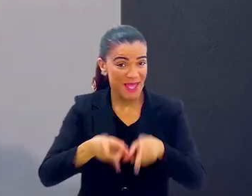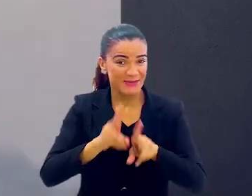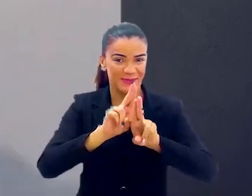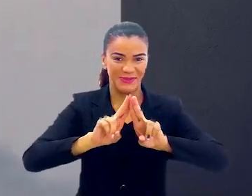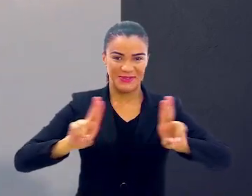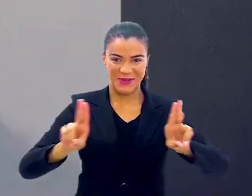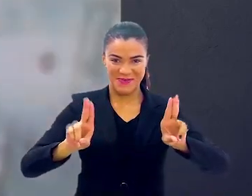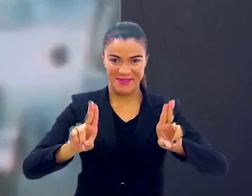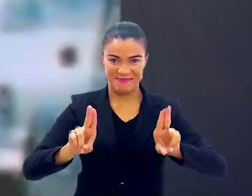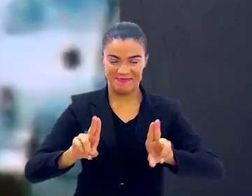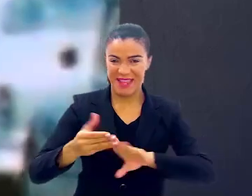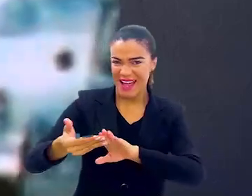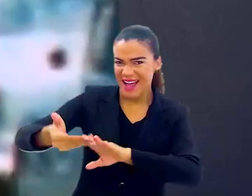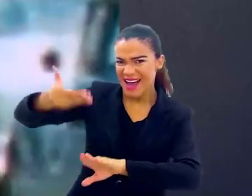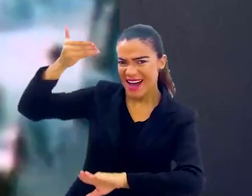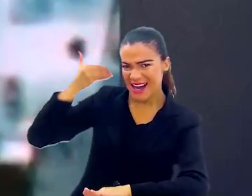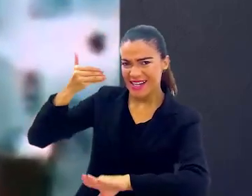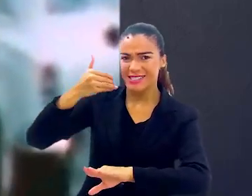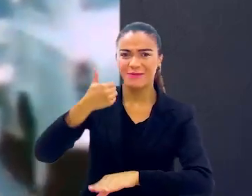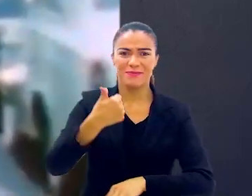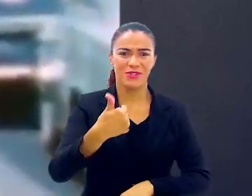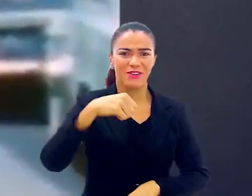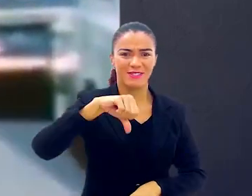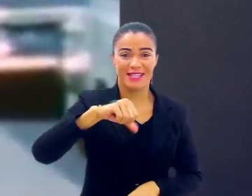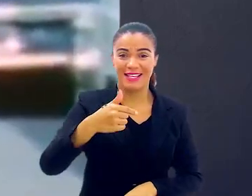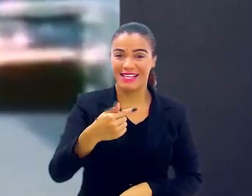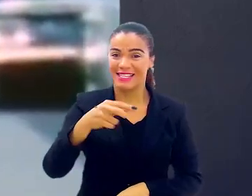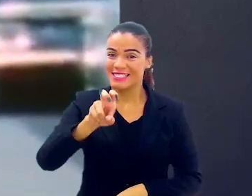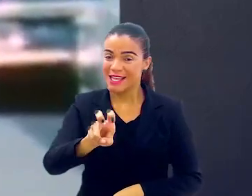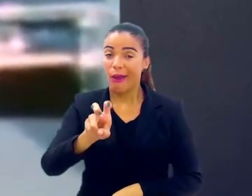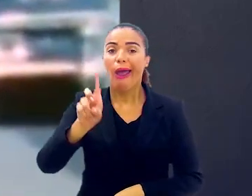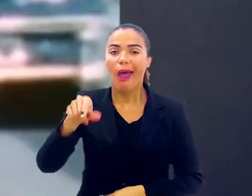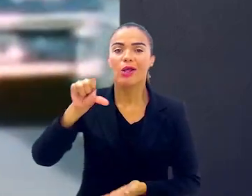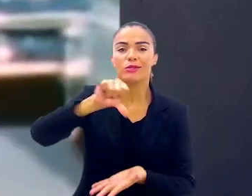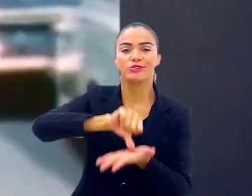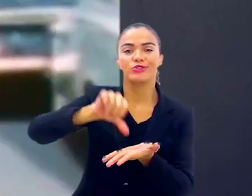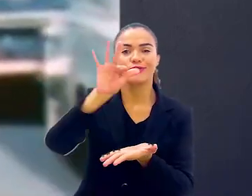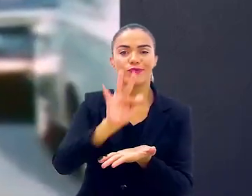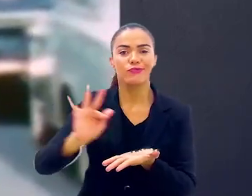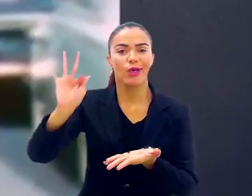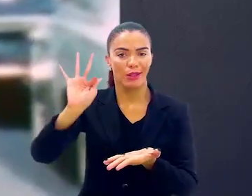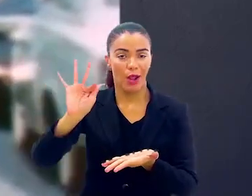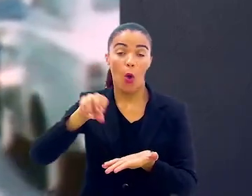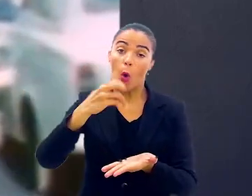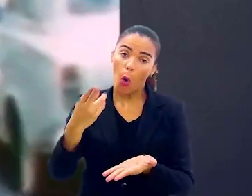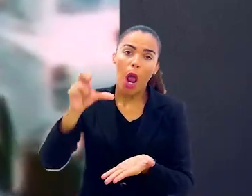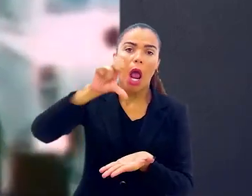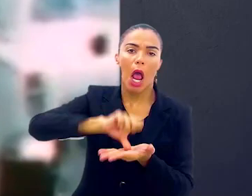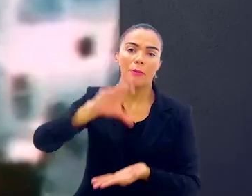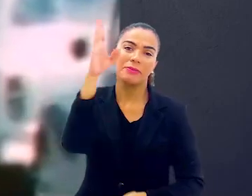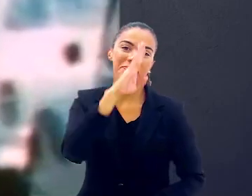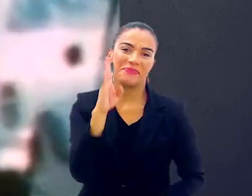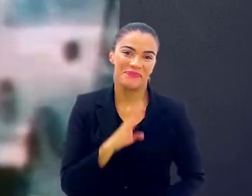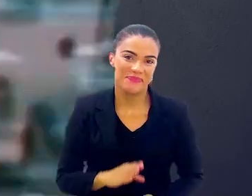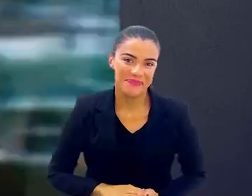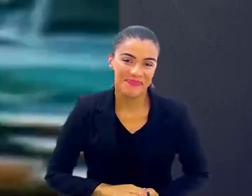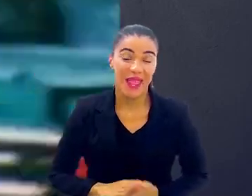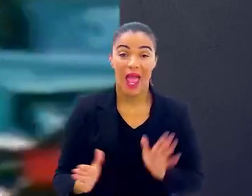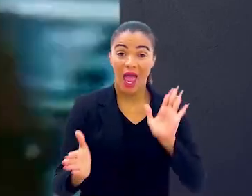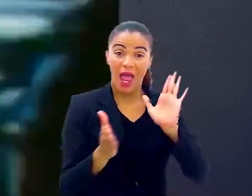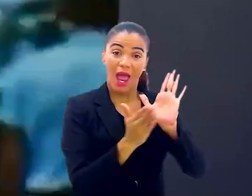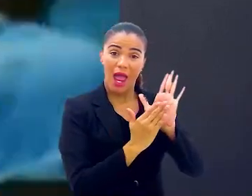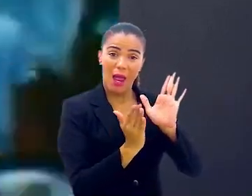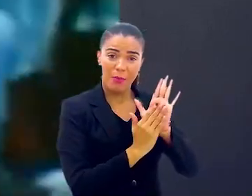mesmo nome. Antes de 1975, era o Distrito Federal, ou a capital do Brasil.